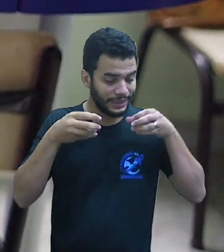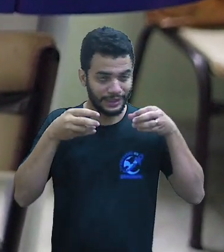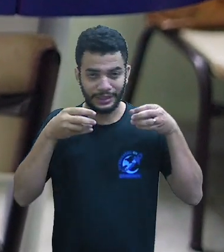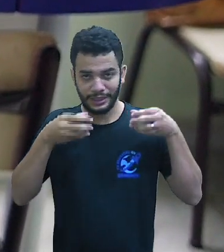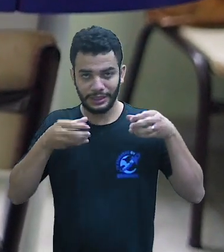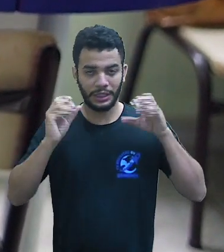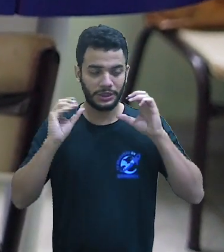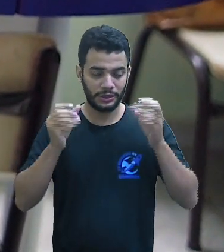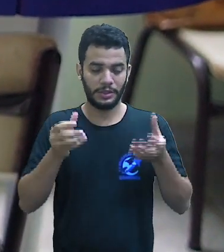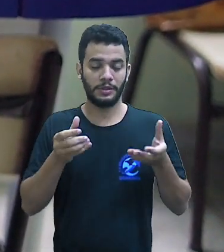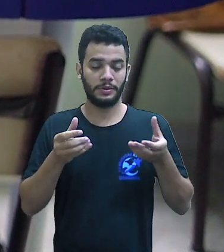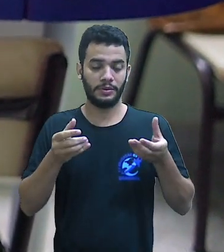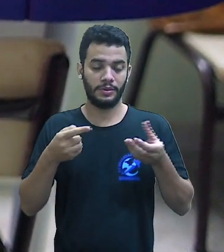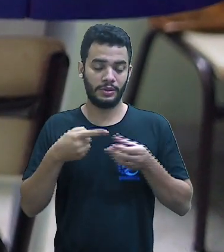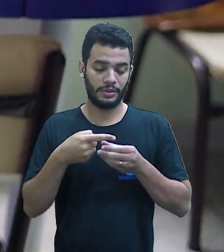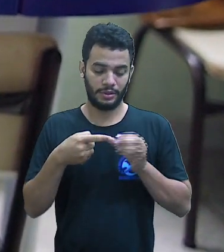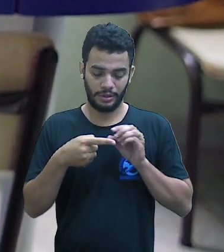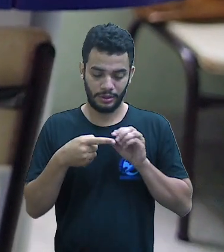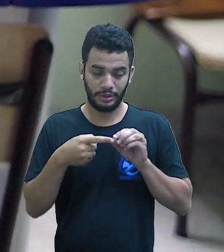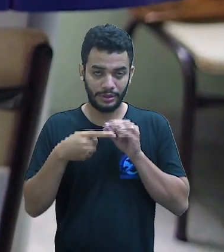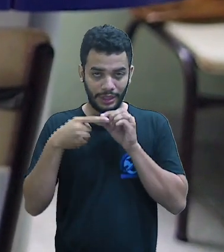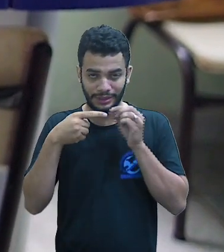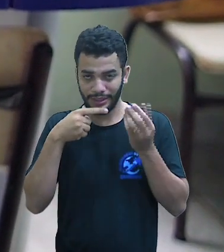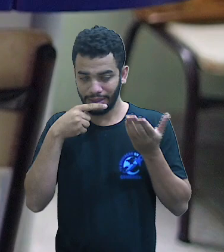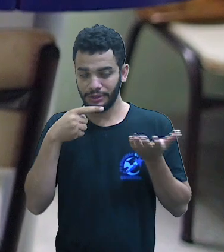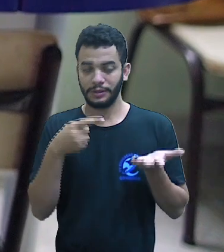que ela gato é